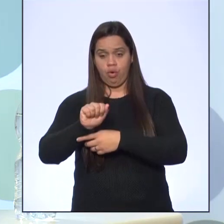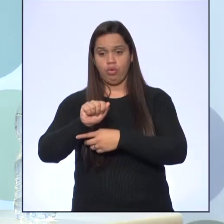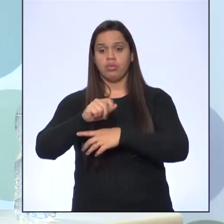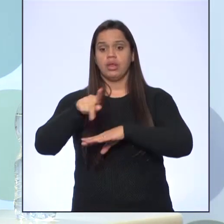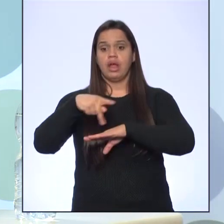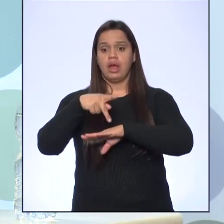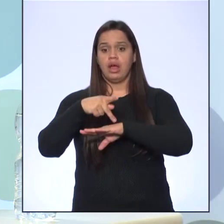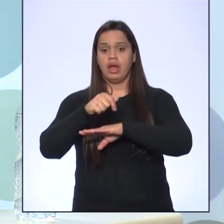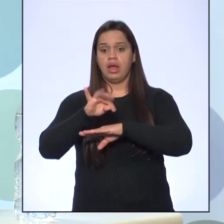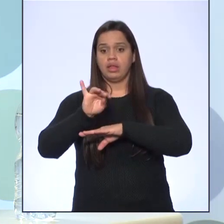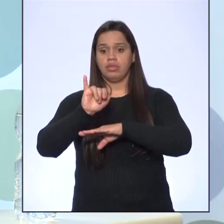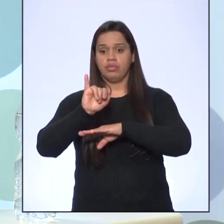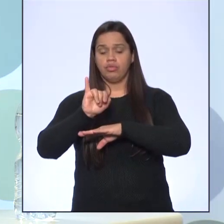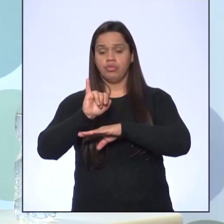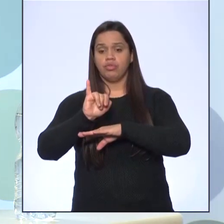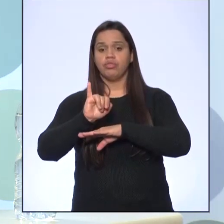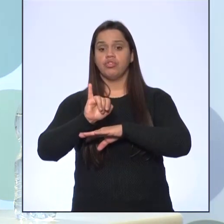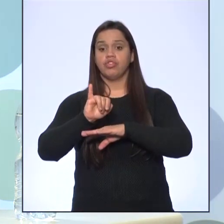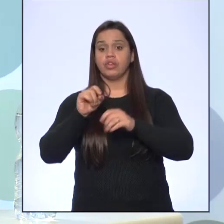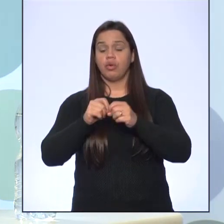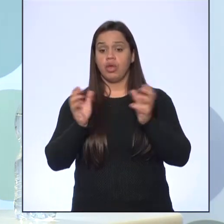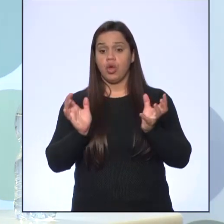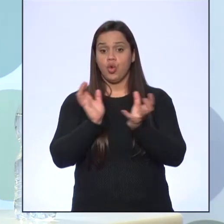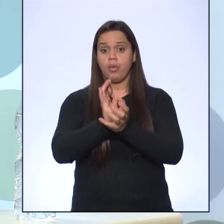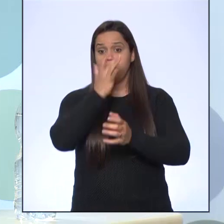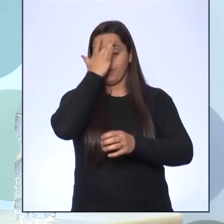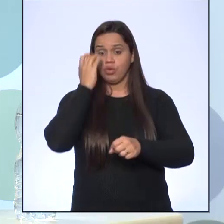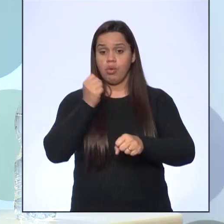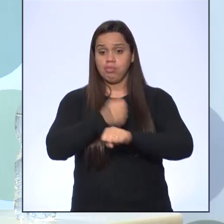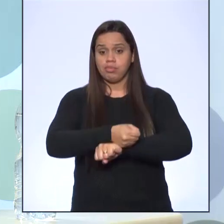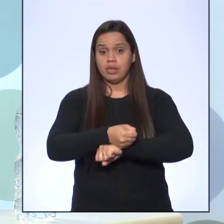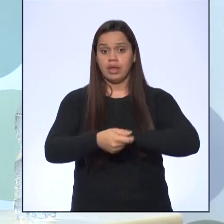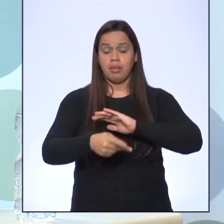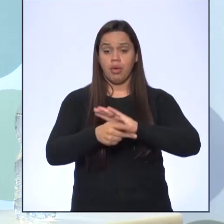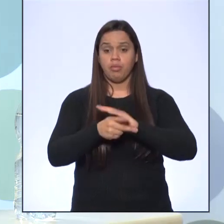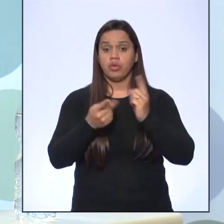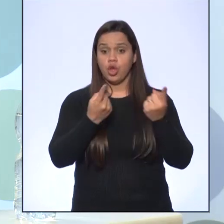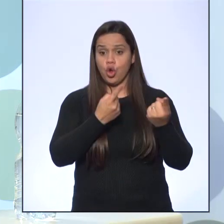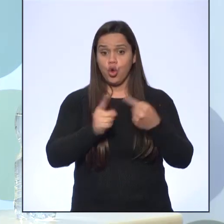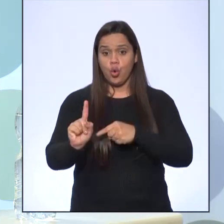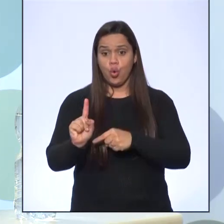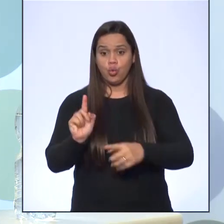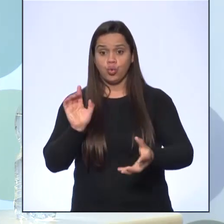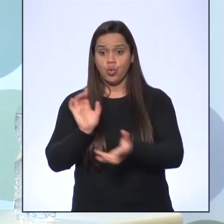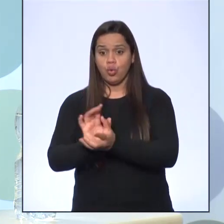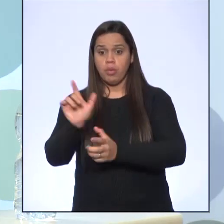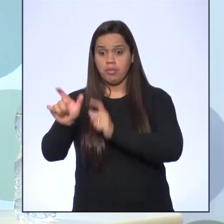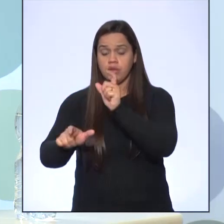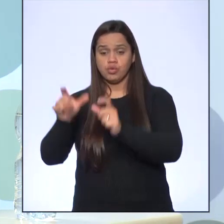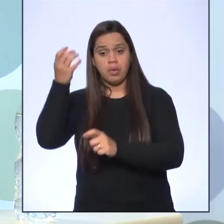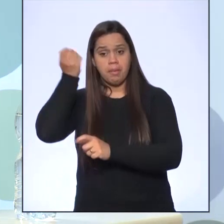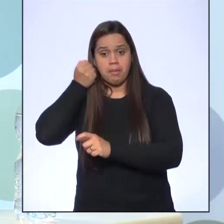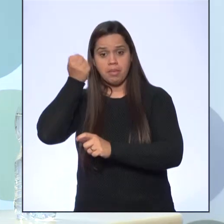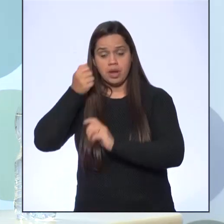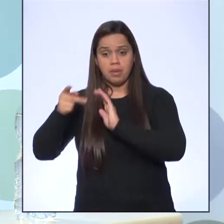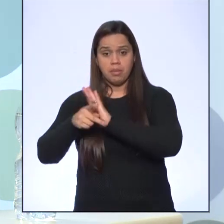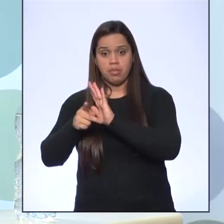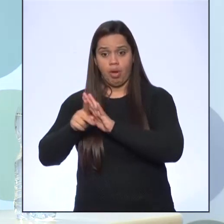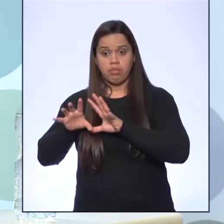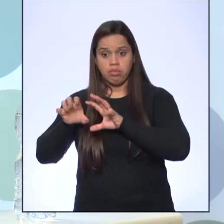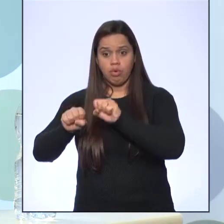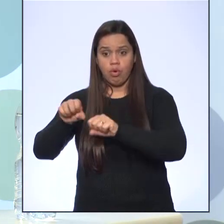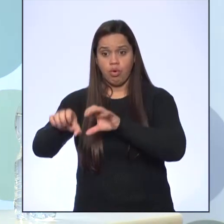formada por escravos, né, que vão se rebelar contra a elite branca colonizadora ou dos descendentes desses